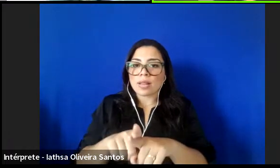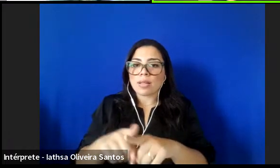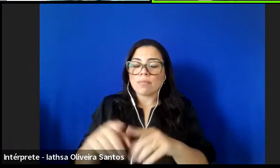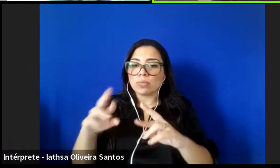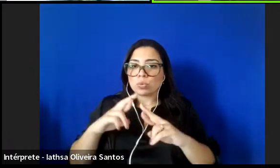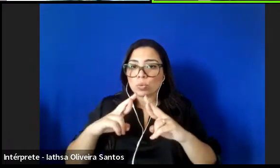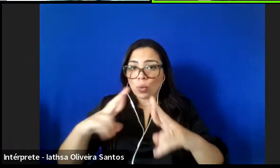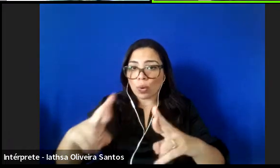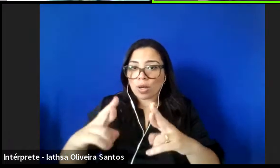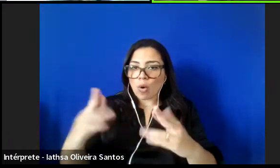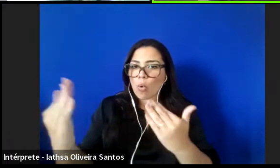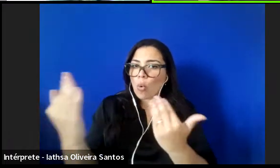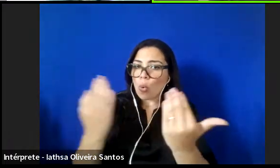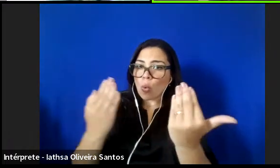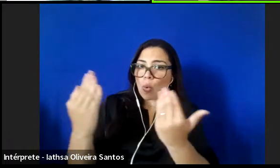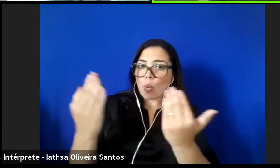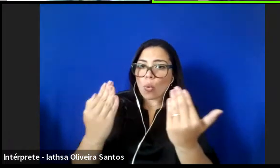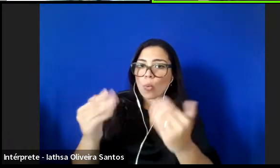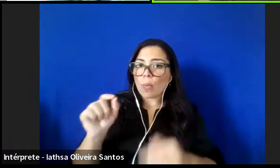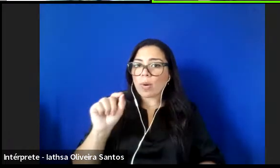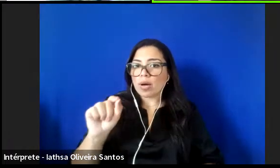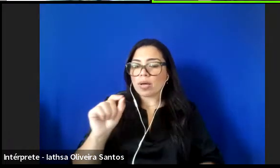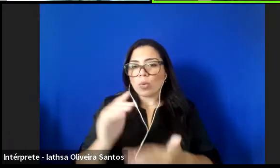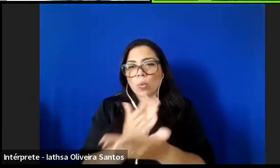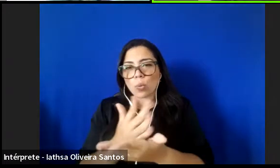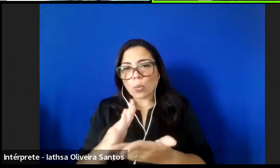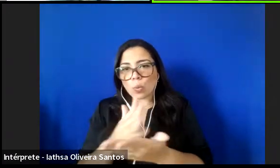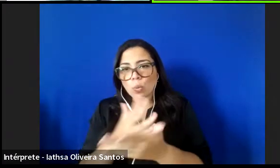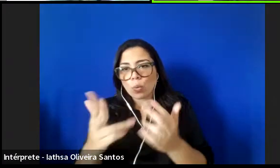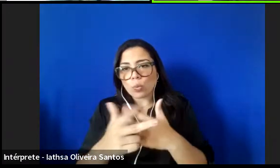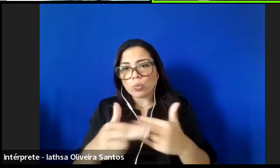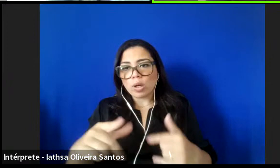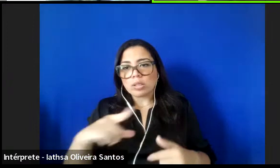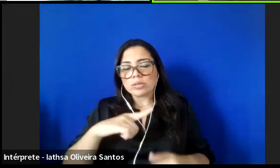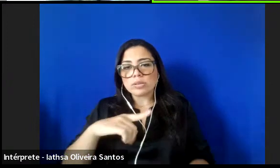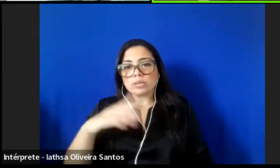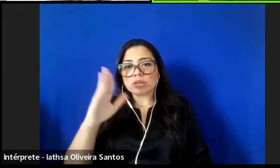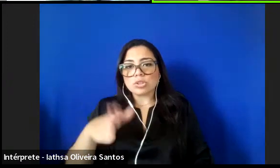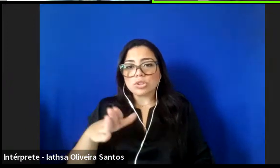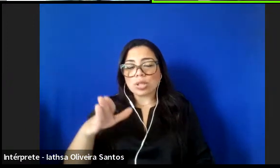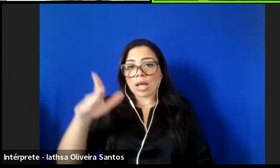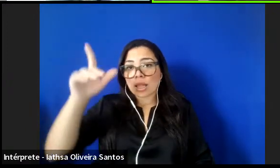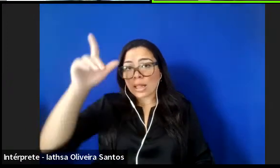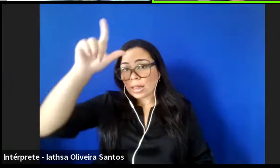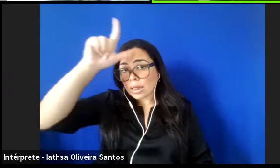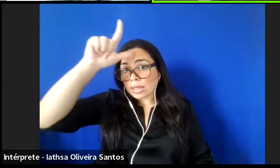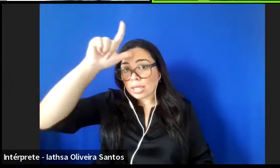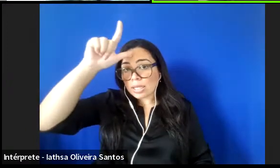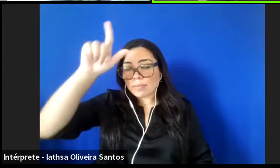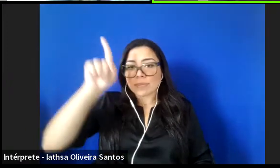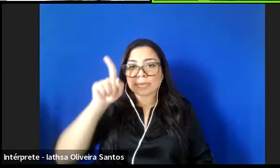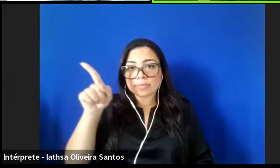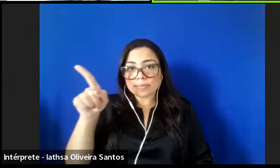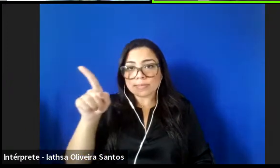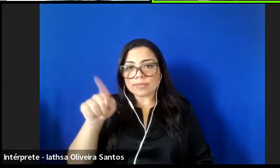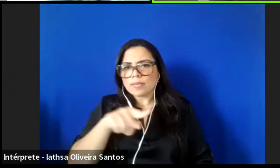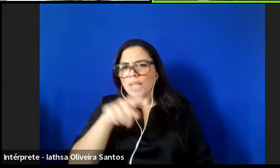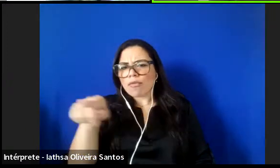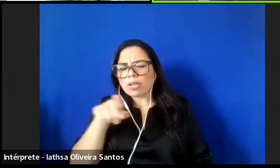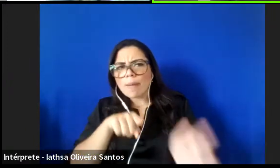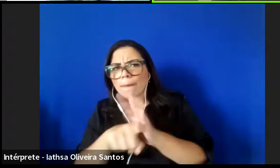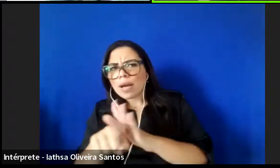disso e comparar com alguns casos oriundos da jurisprudência alemã. E vocês devem estar se perguntando,